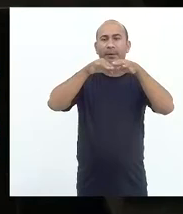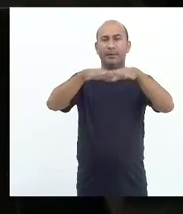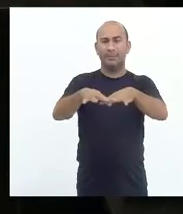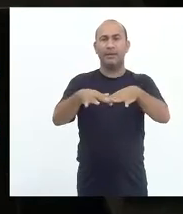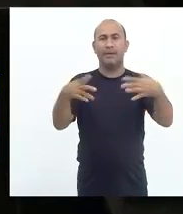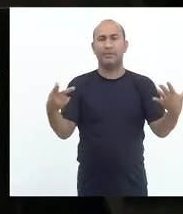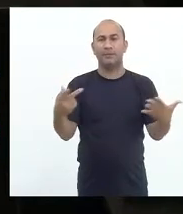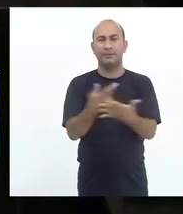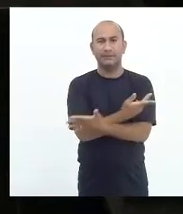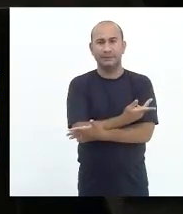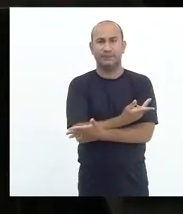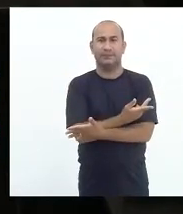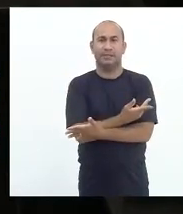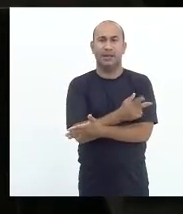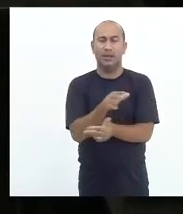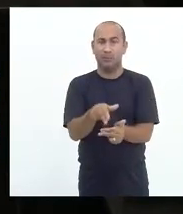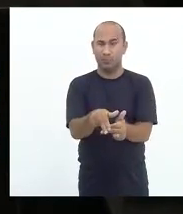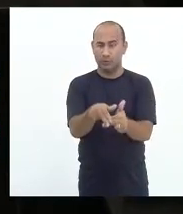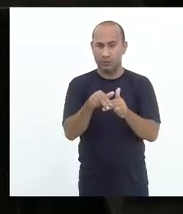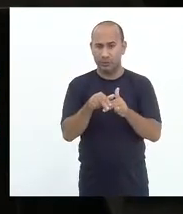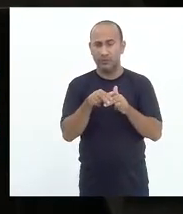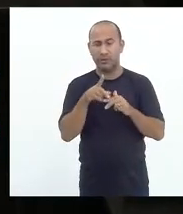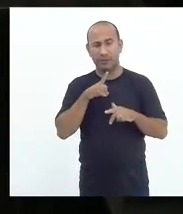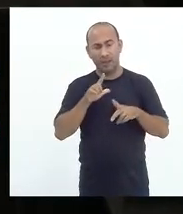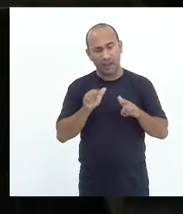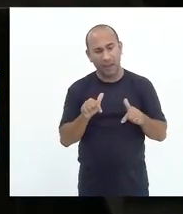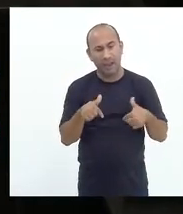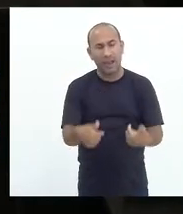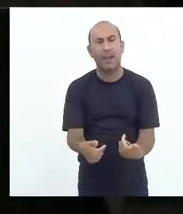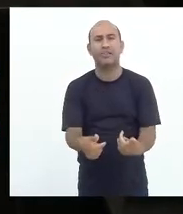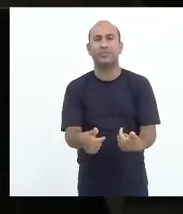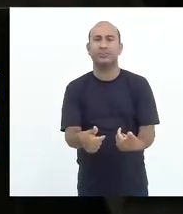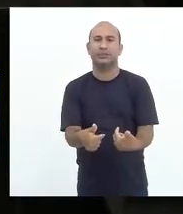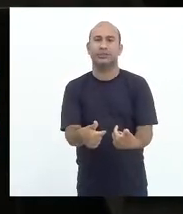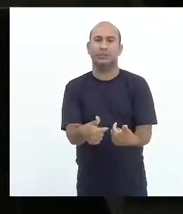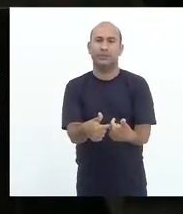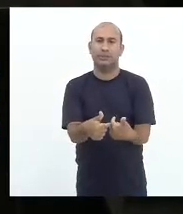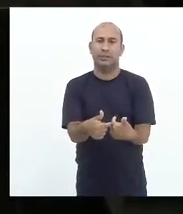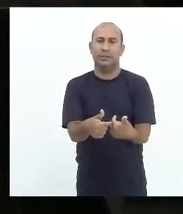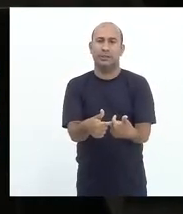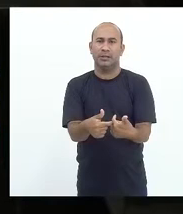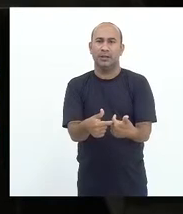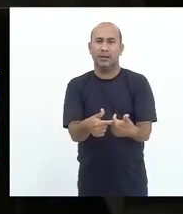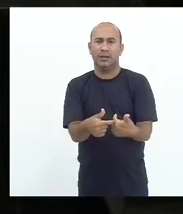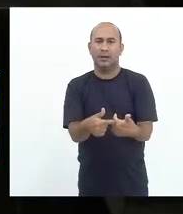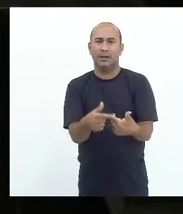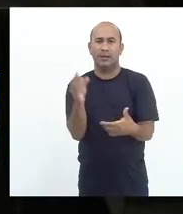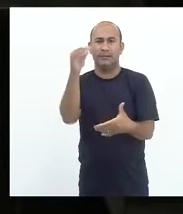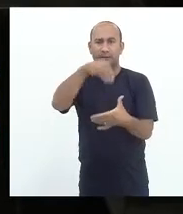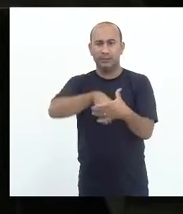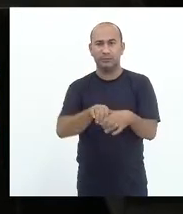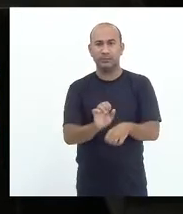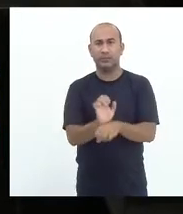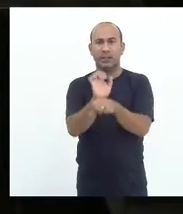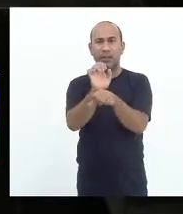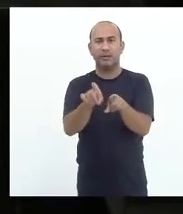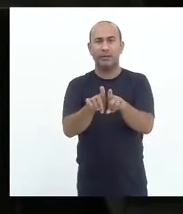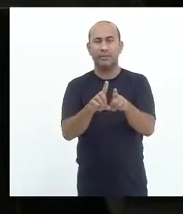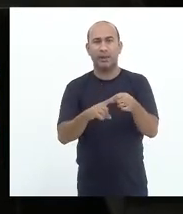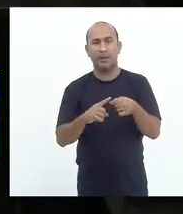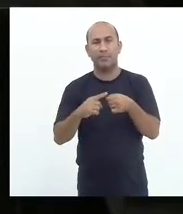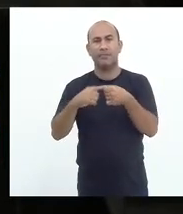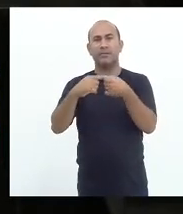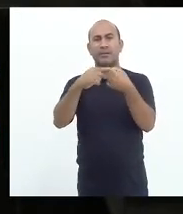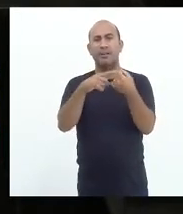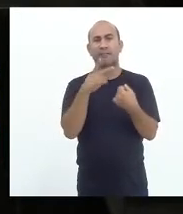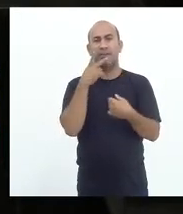exponencial, para que haja uma flexibilização a critério dos estados e dos municípios em relação